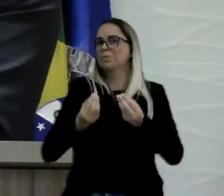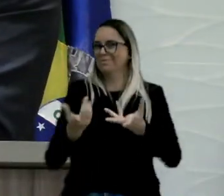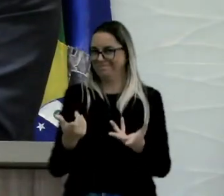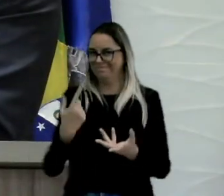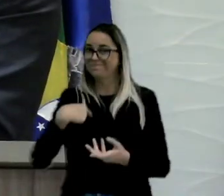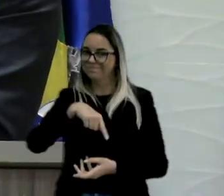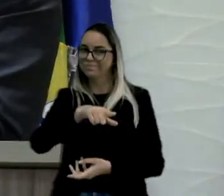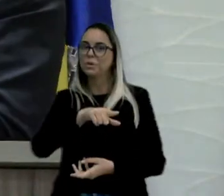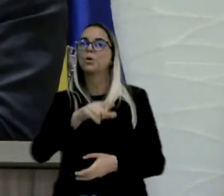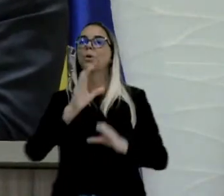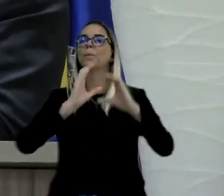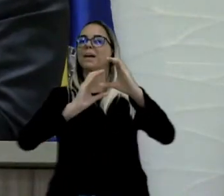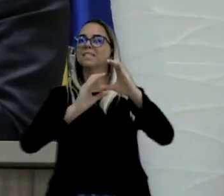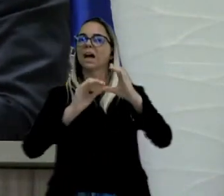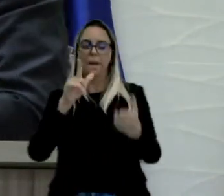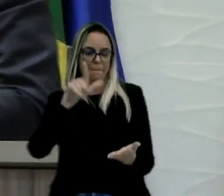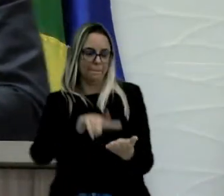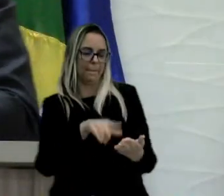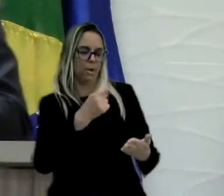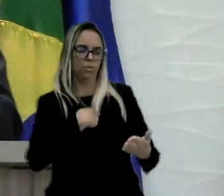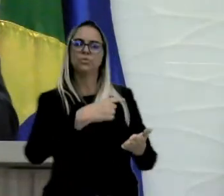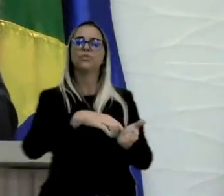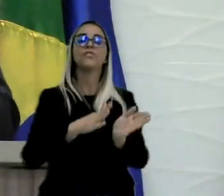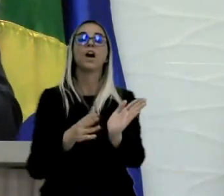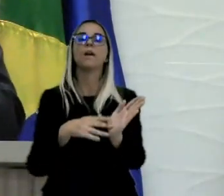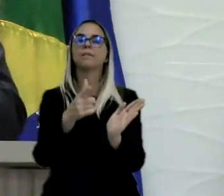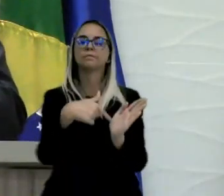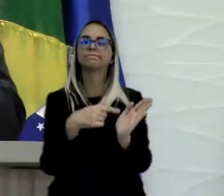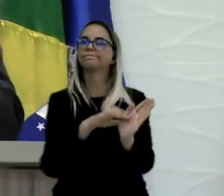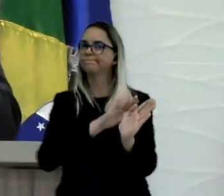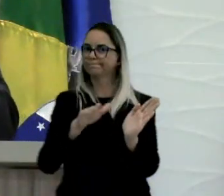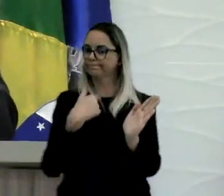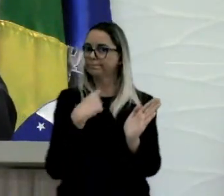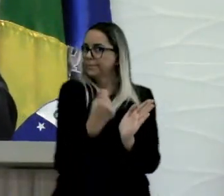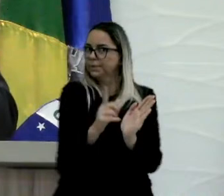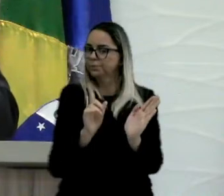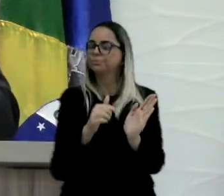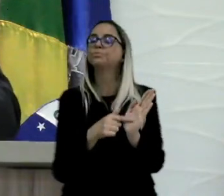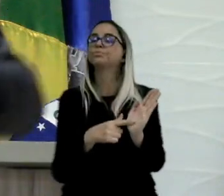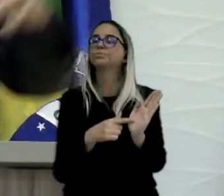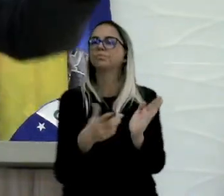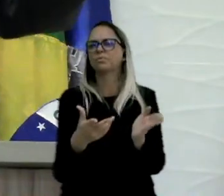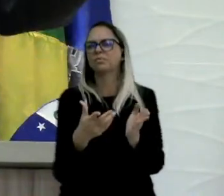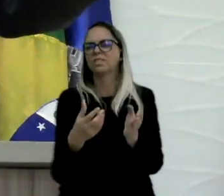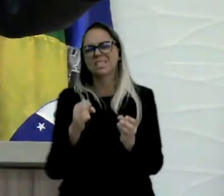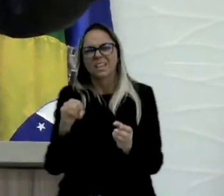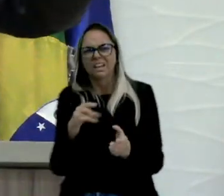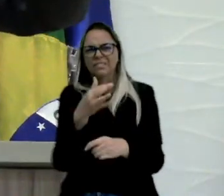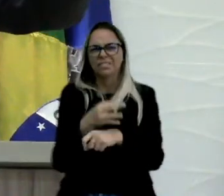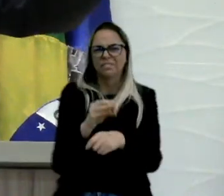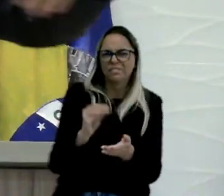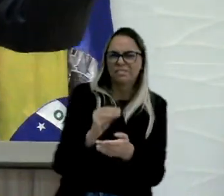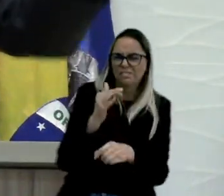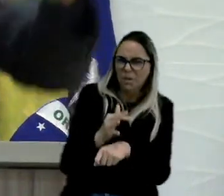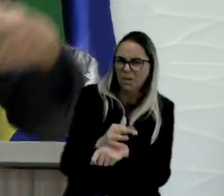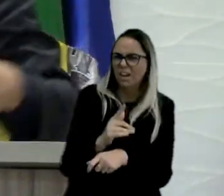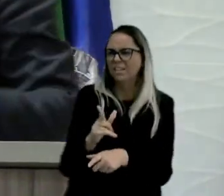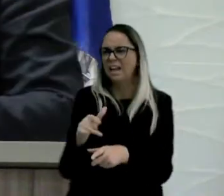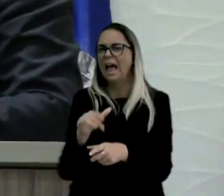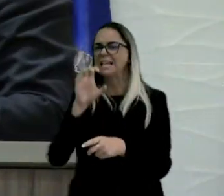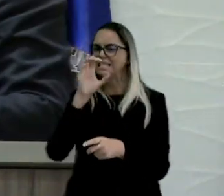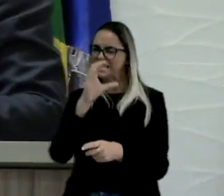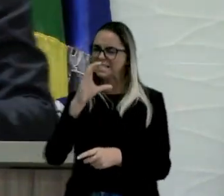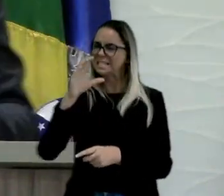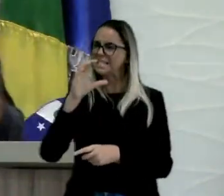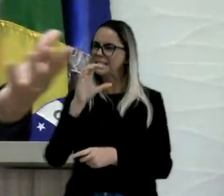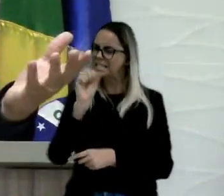pedir para dar baixa na conta aí se ele não for ele entra na na nas no SPC no searas